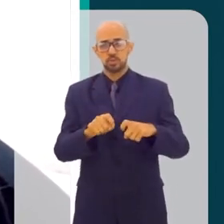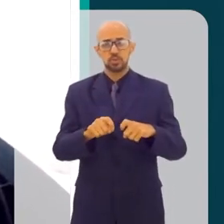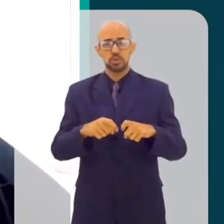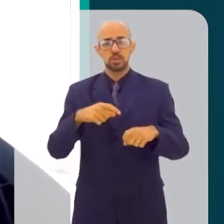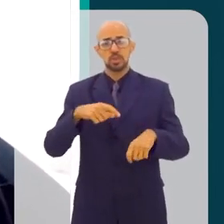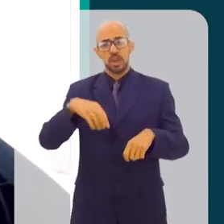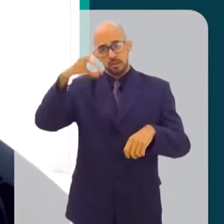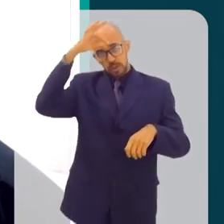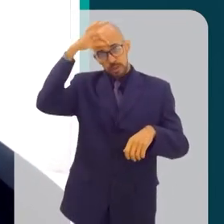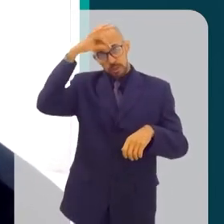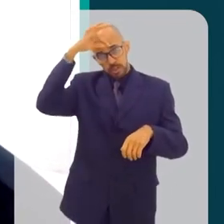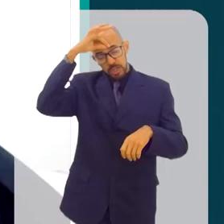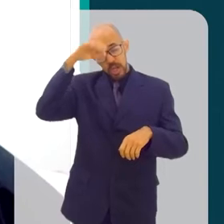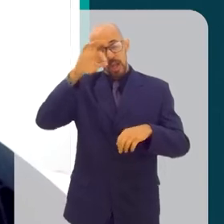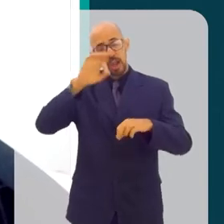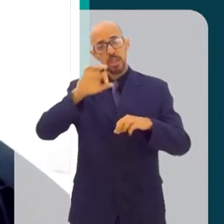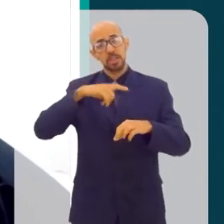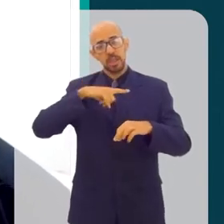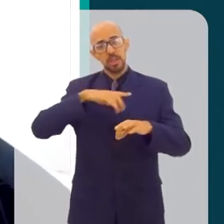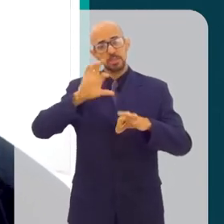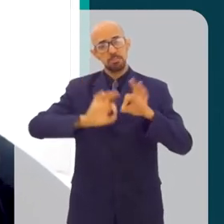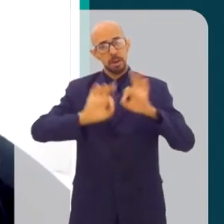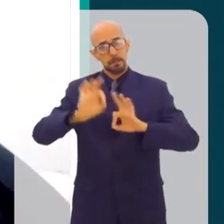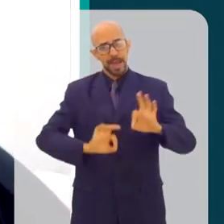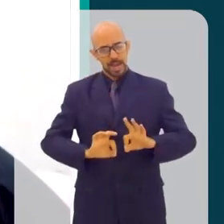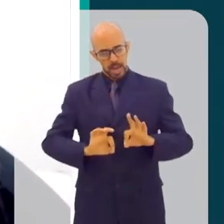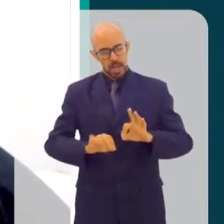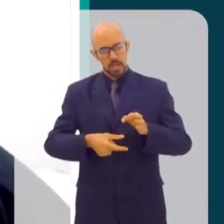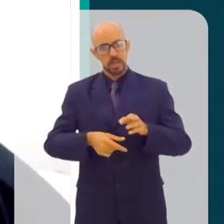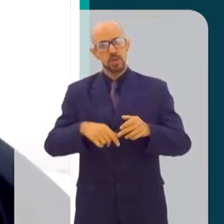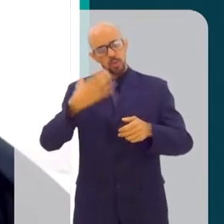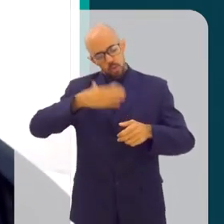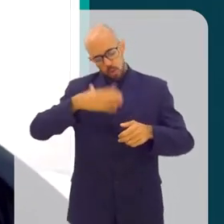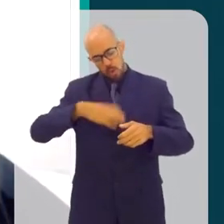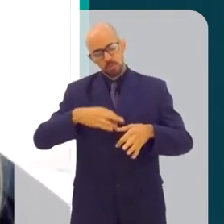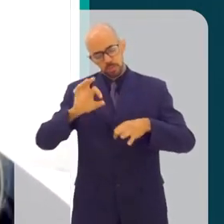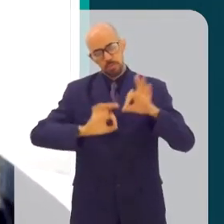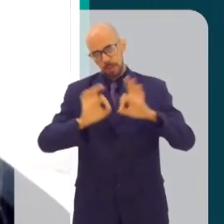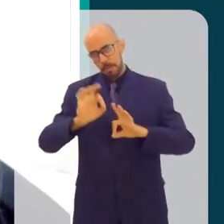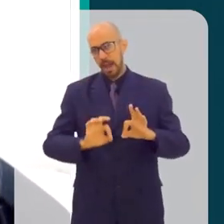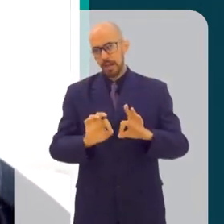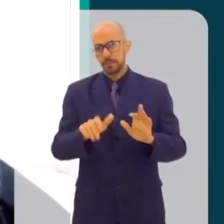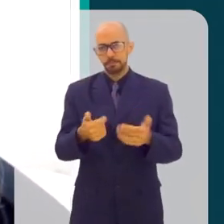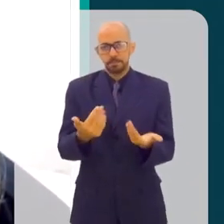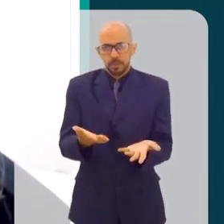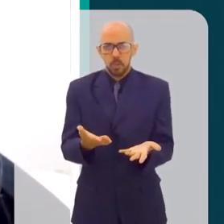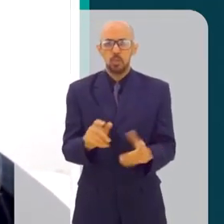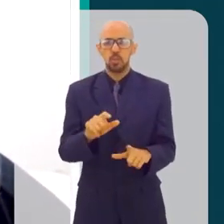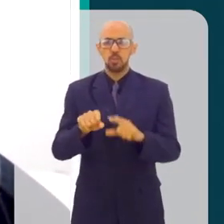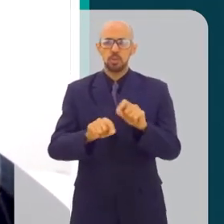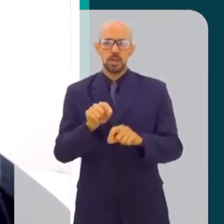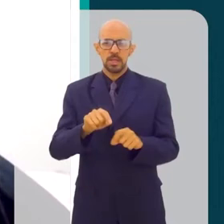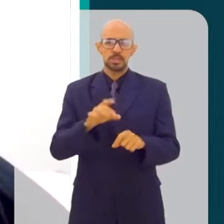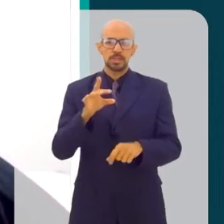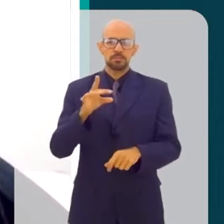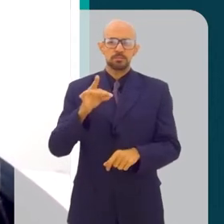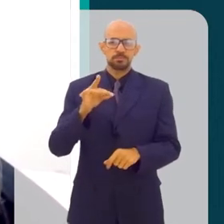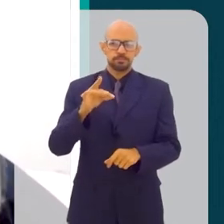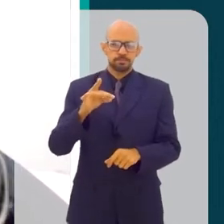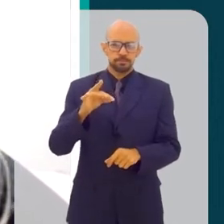sexo. A vulva, a vagina, ela se prepara para o sexo, o corpo se prepara. Então,